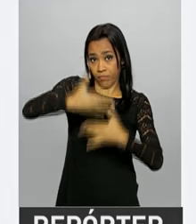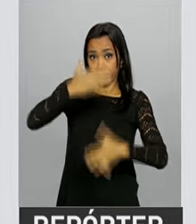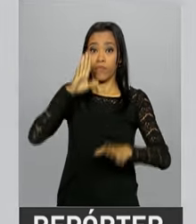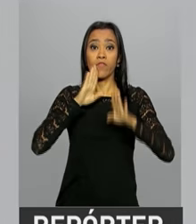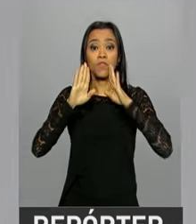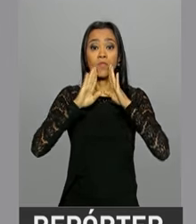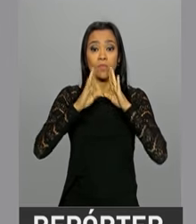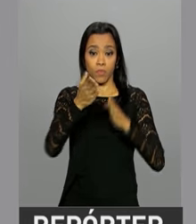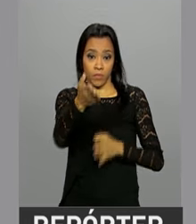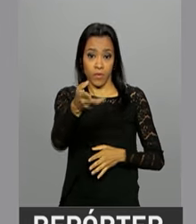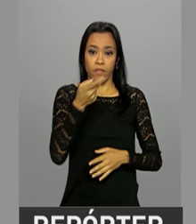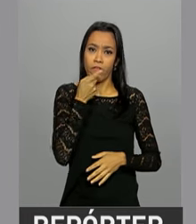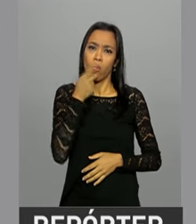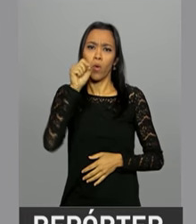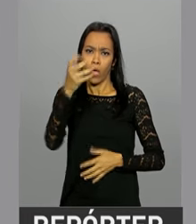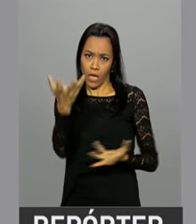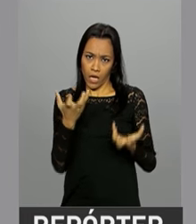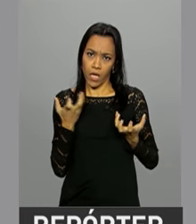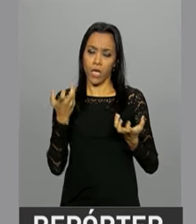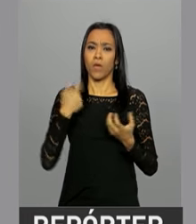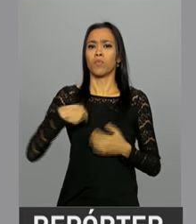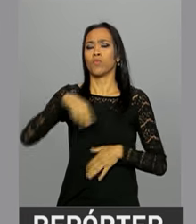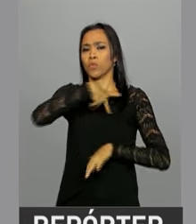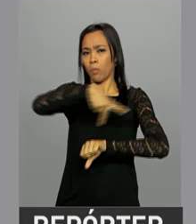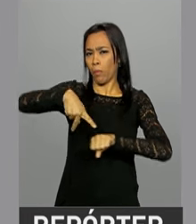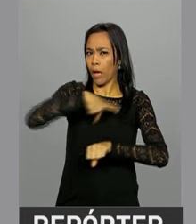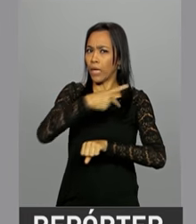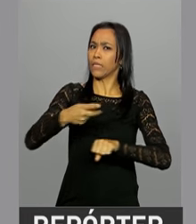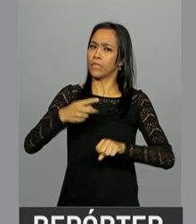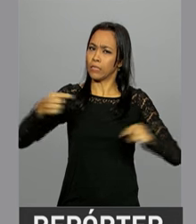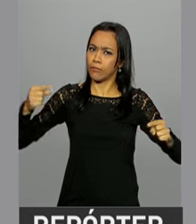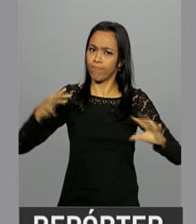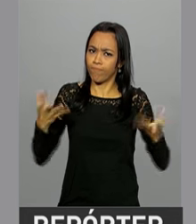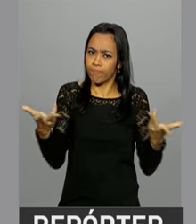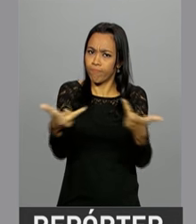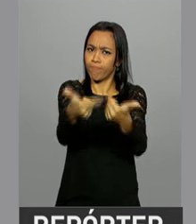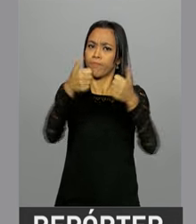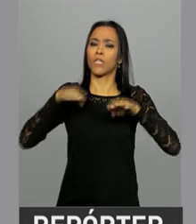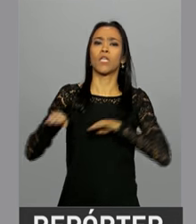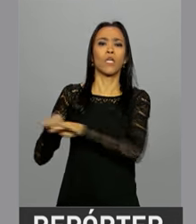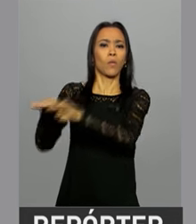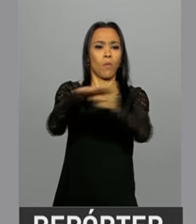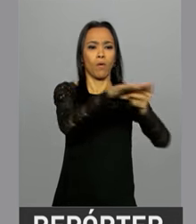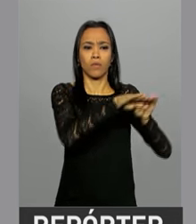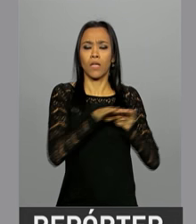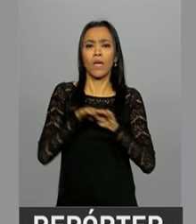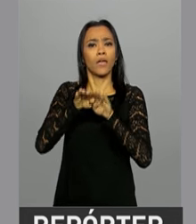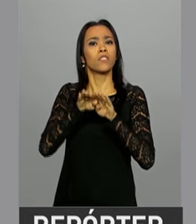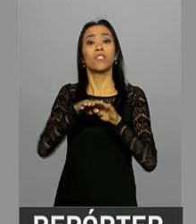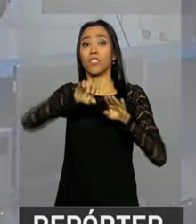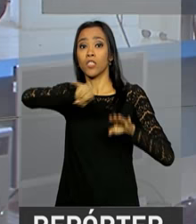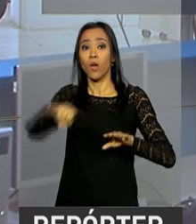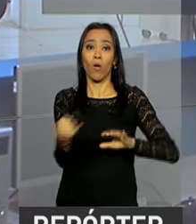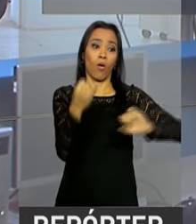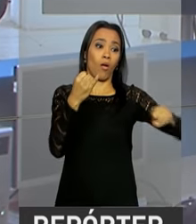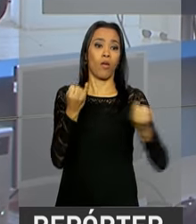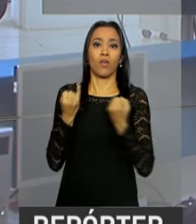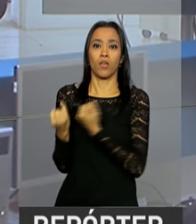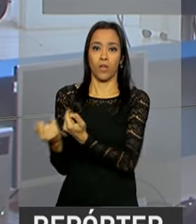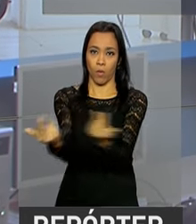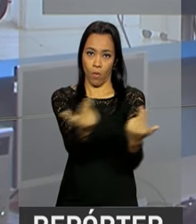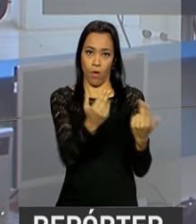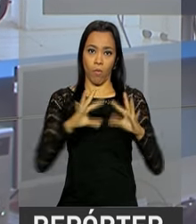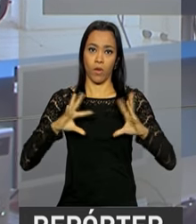Temer afirmou: "Queremos um estado eficiente, adequado, que seja capaz de garantir igualdade de oportunidades para todos".